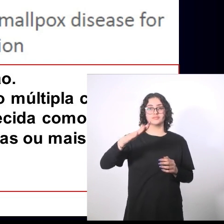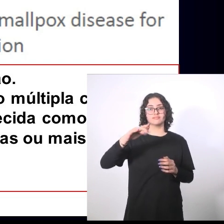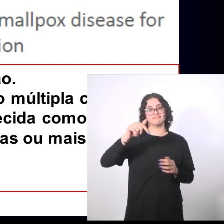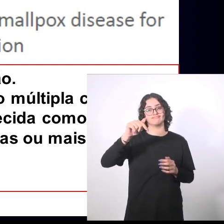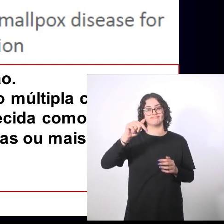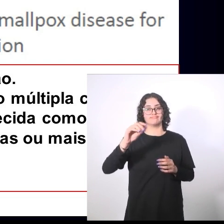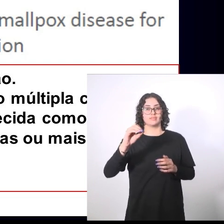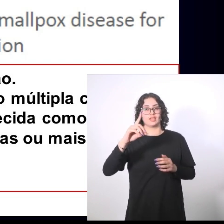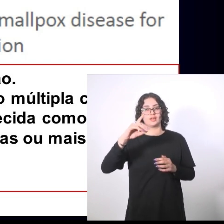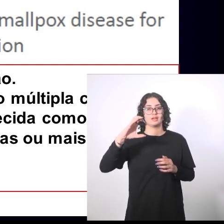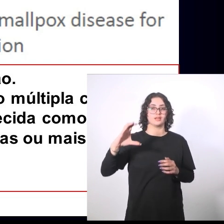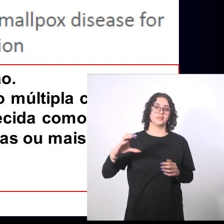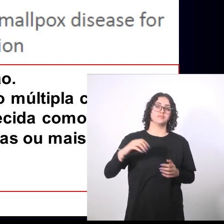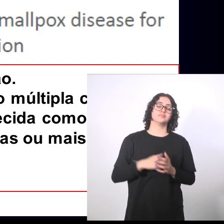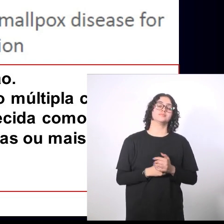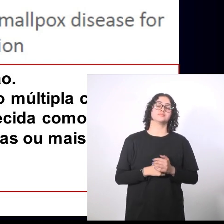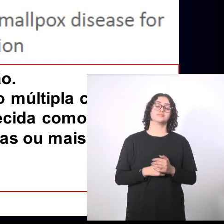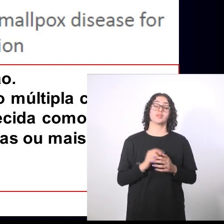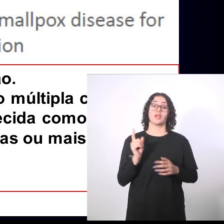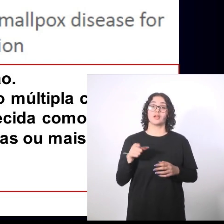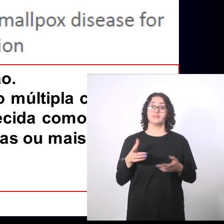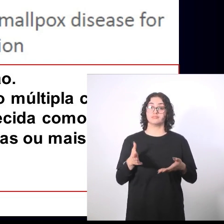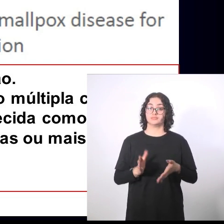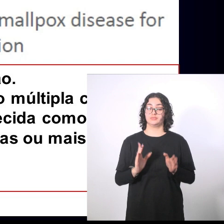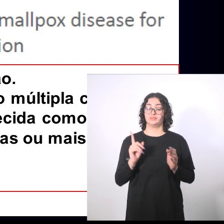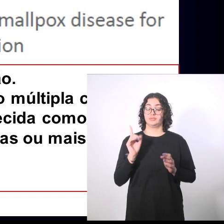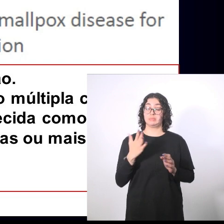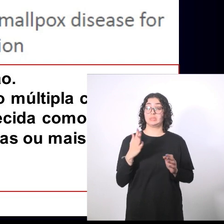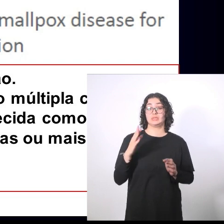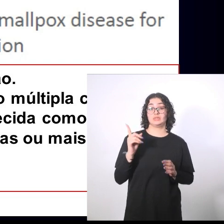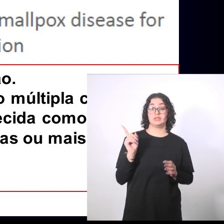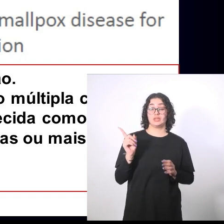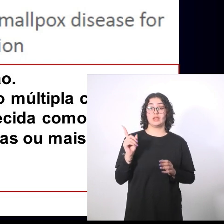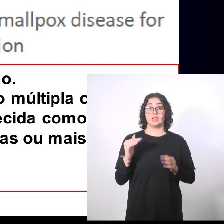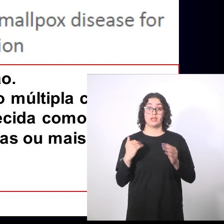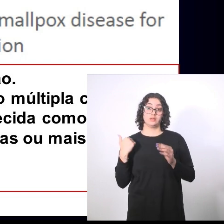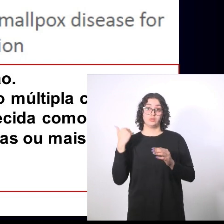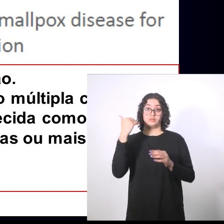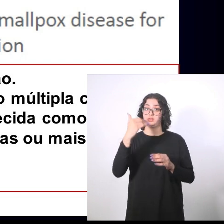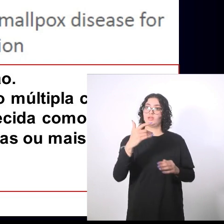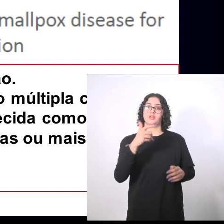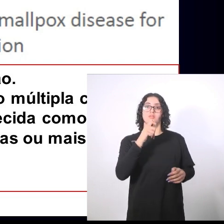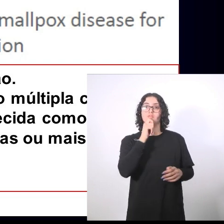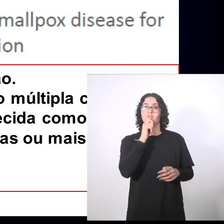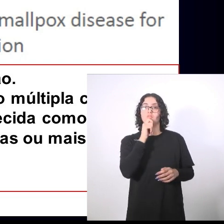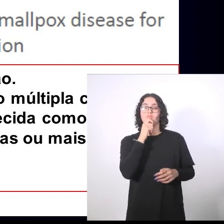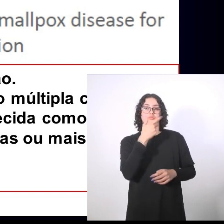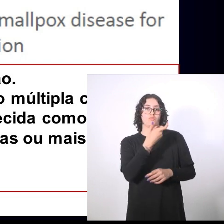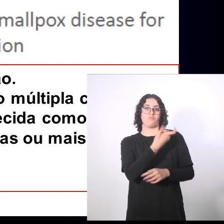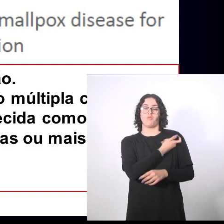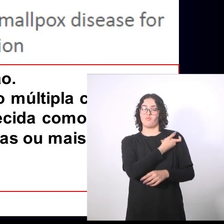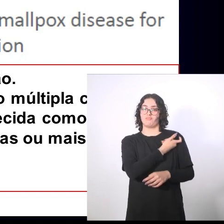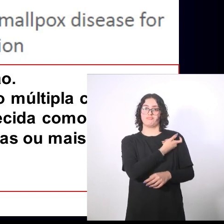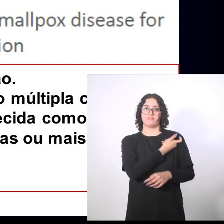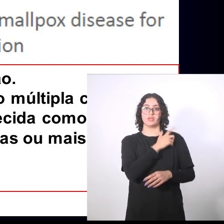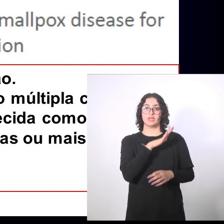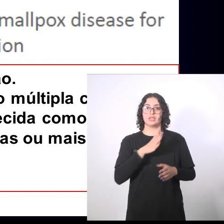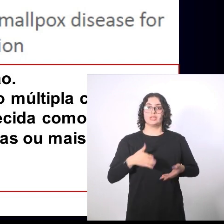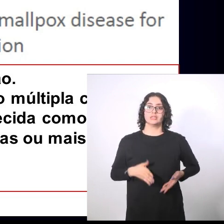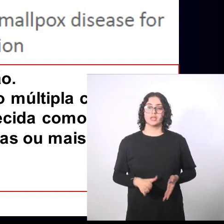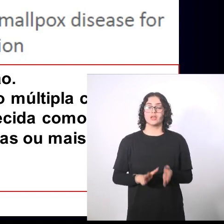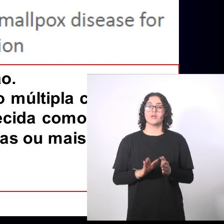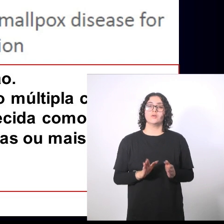de 70, é provável que aqueles que nasceram no final da década de 70 para frente já não tomaram a vacina. Né? Aqueles que